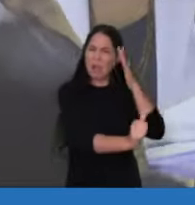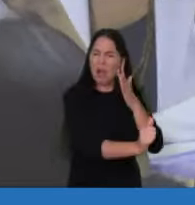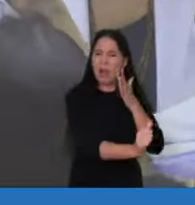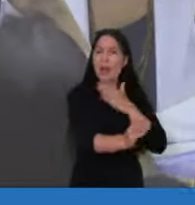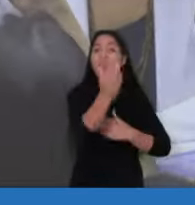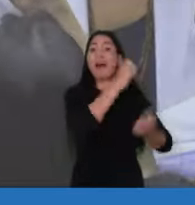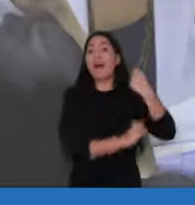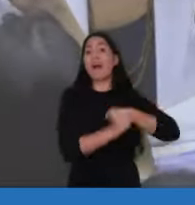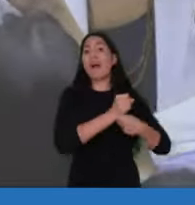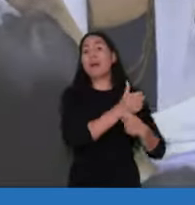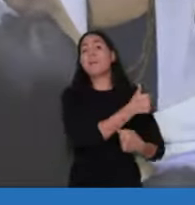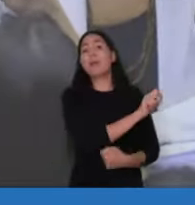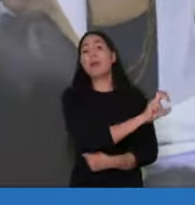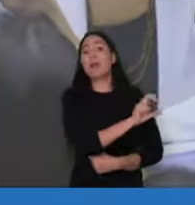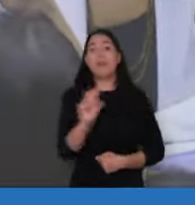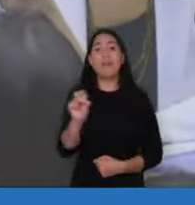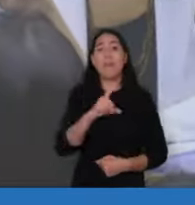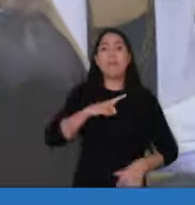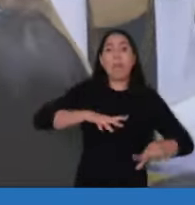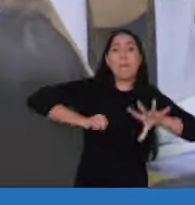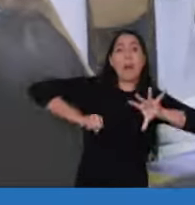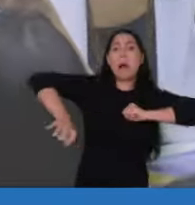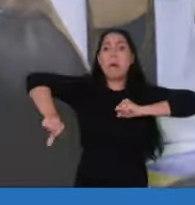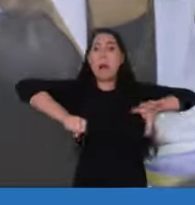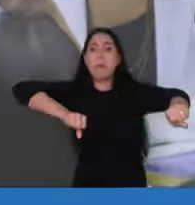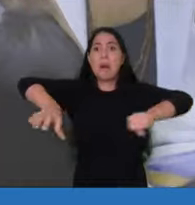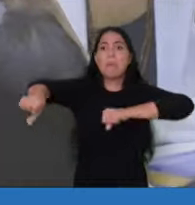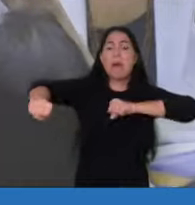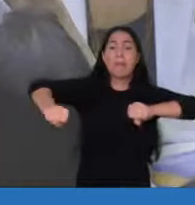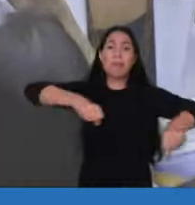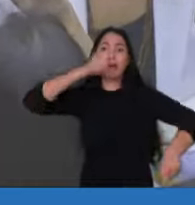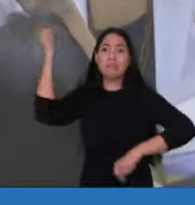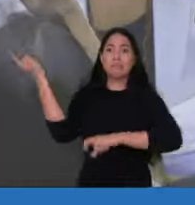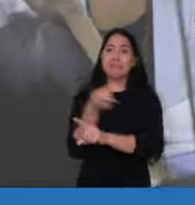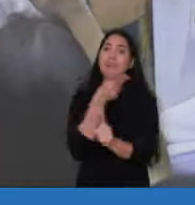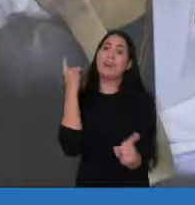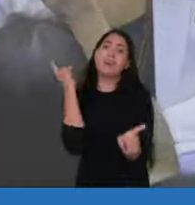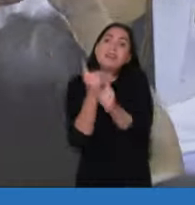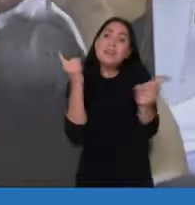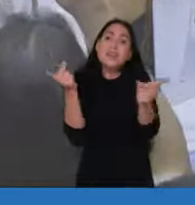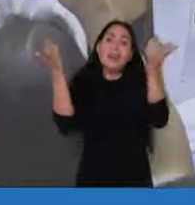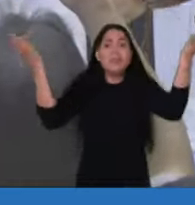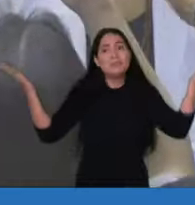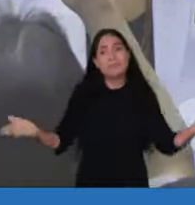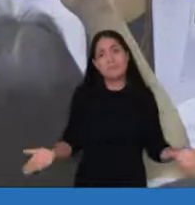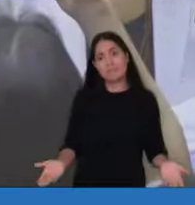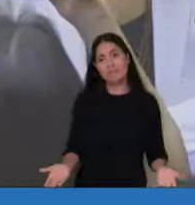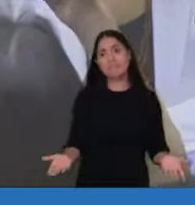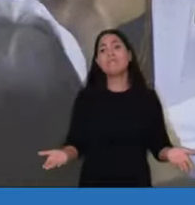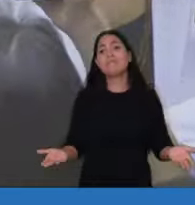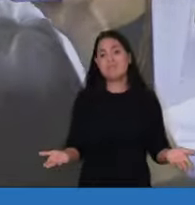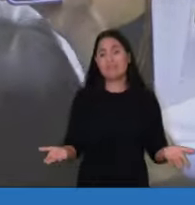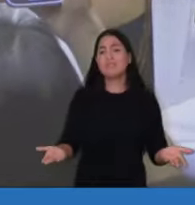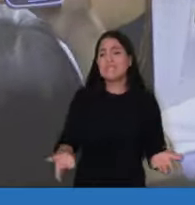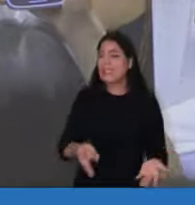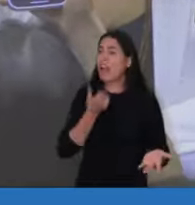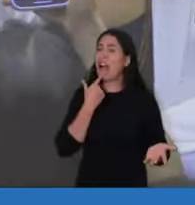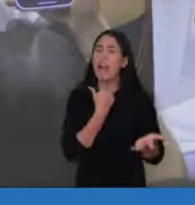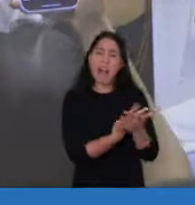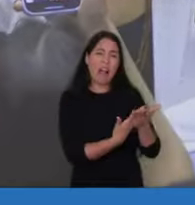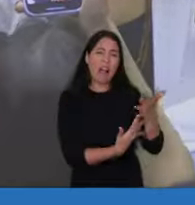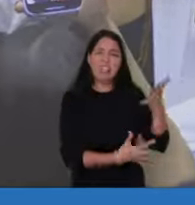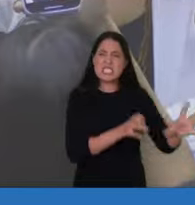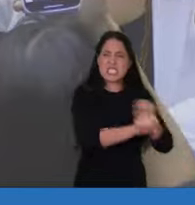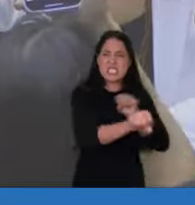1500 tem mais invasão do que descobrimento. Tem sangue